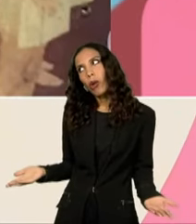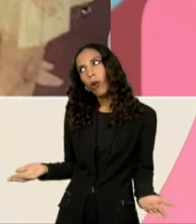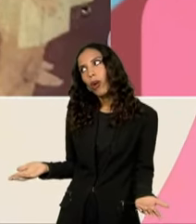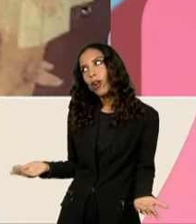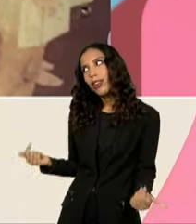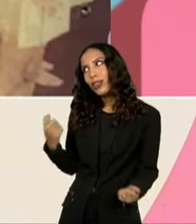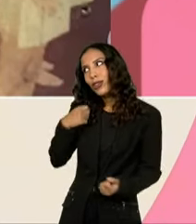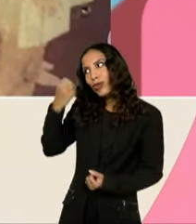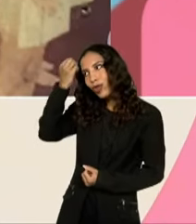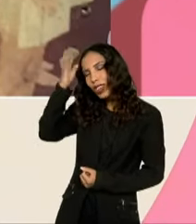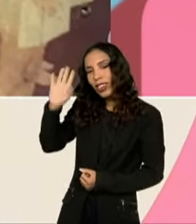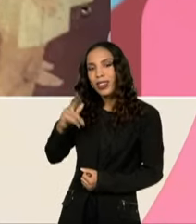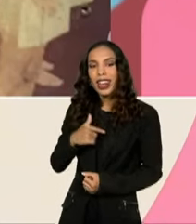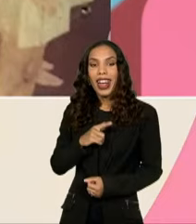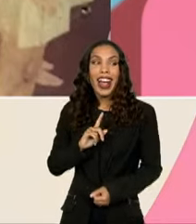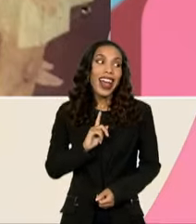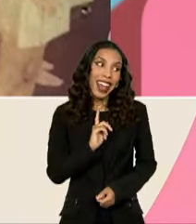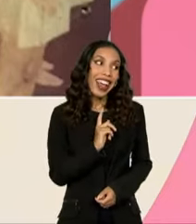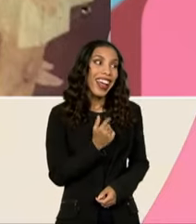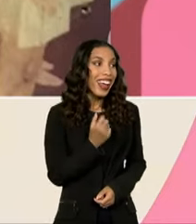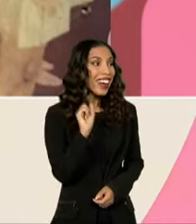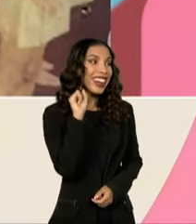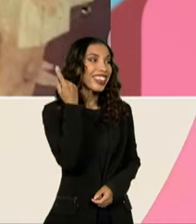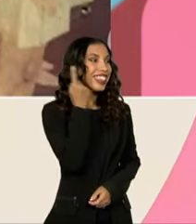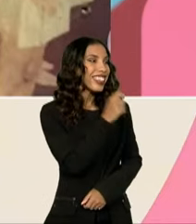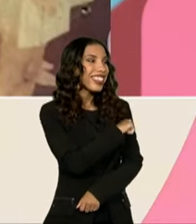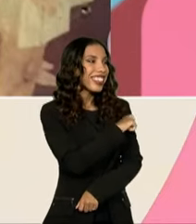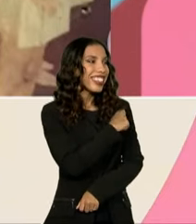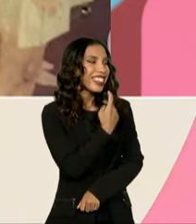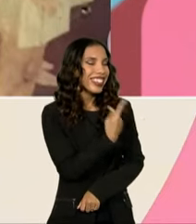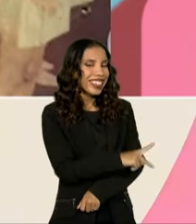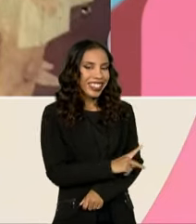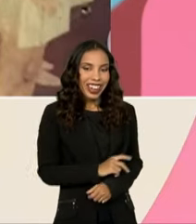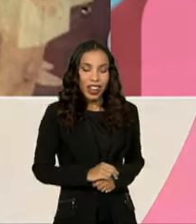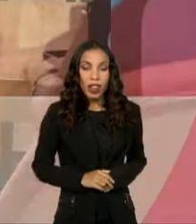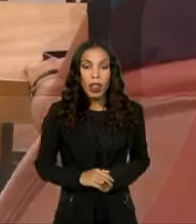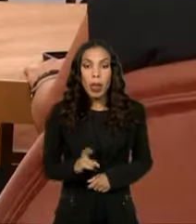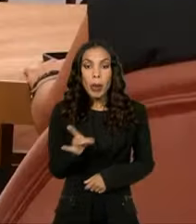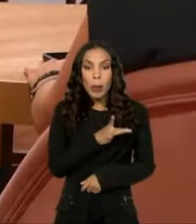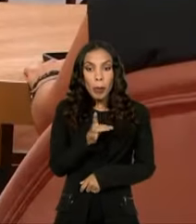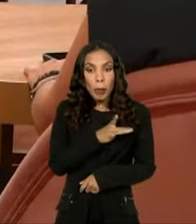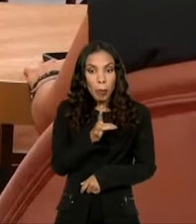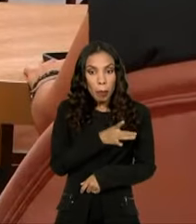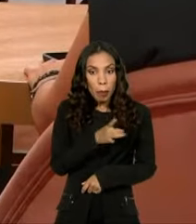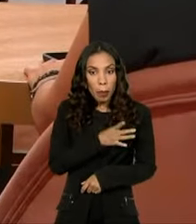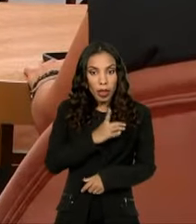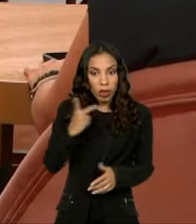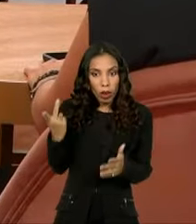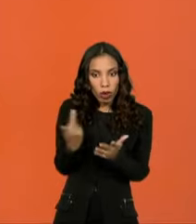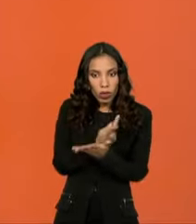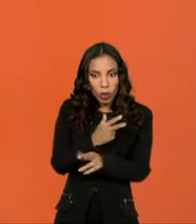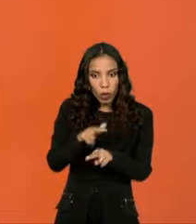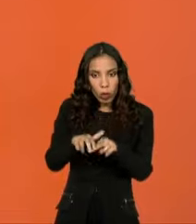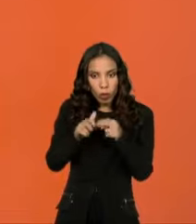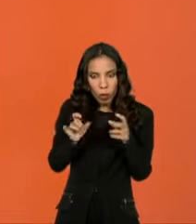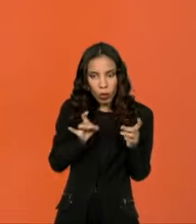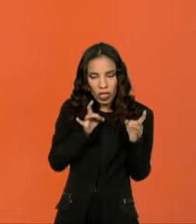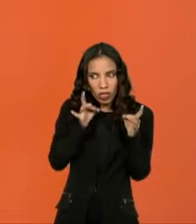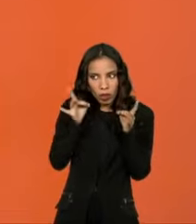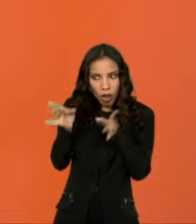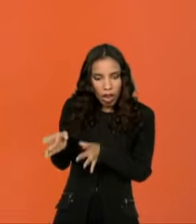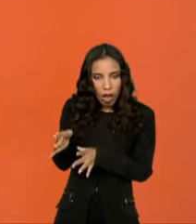fui sua aluna. Olha que legal. Vem cá, e é verdade que o medo que te fez largar a dança? O